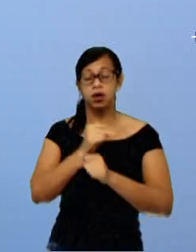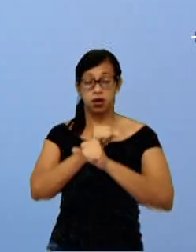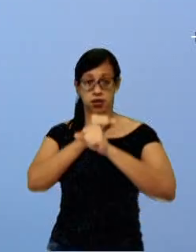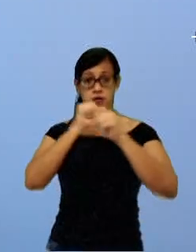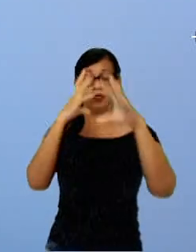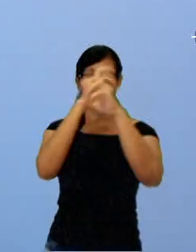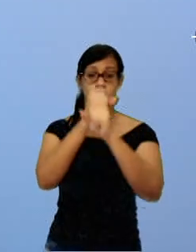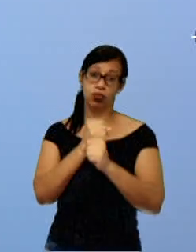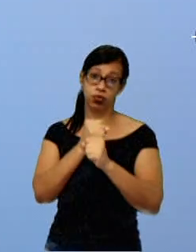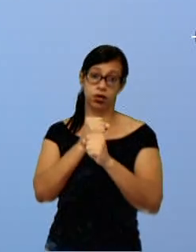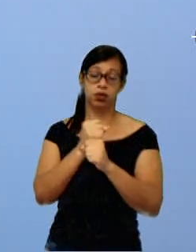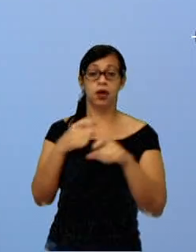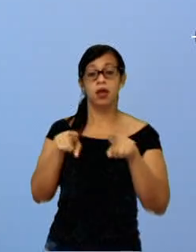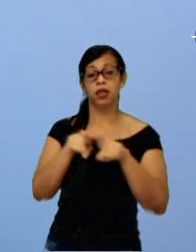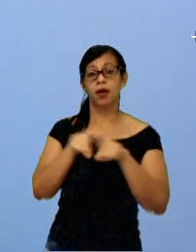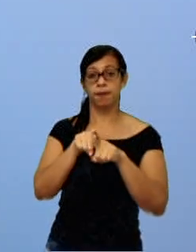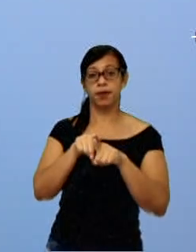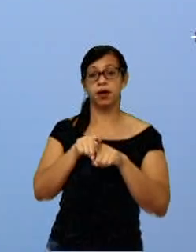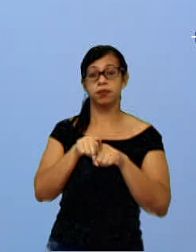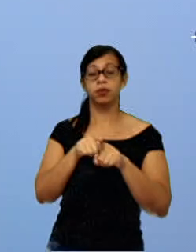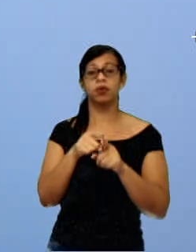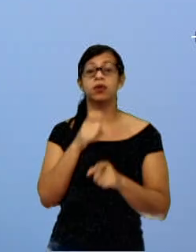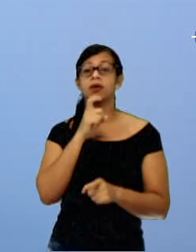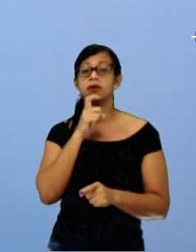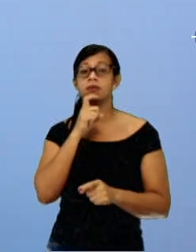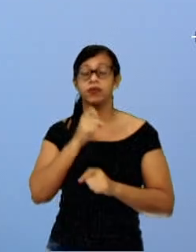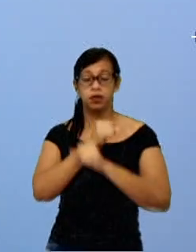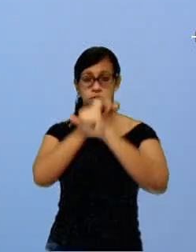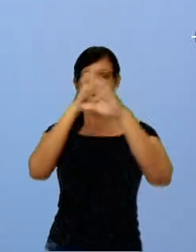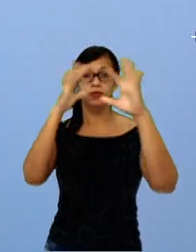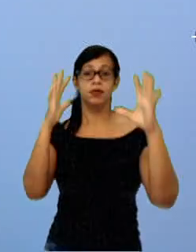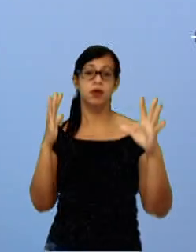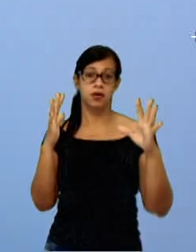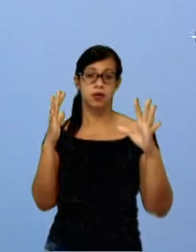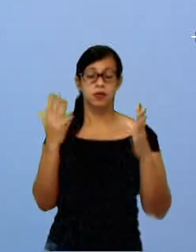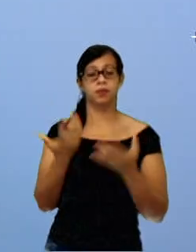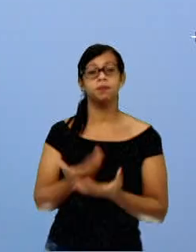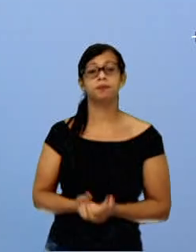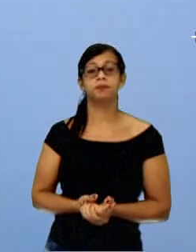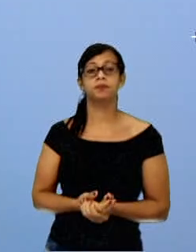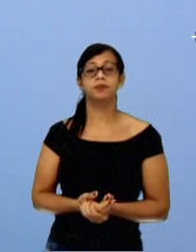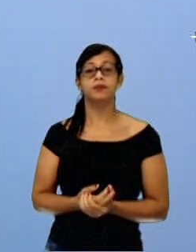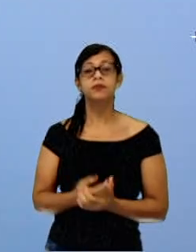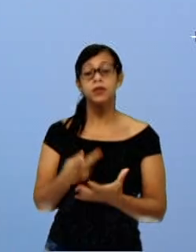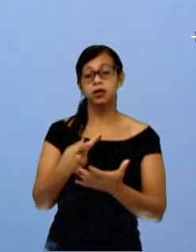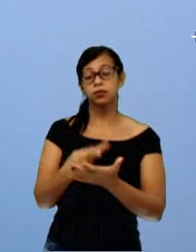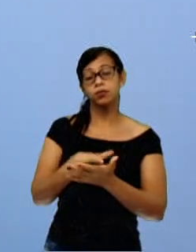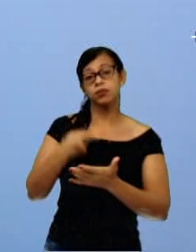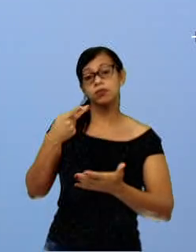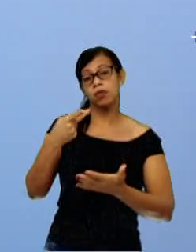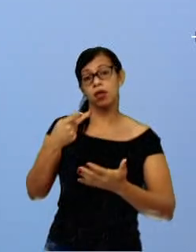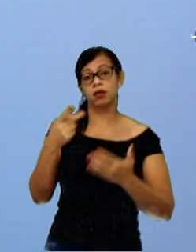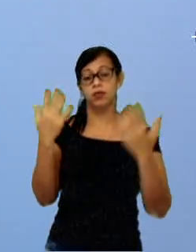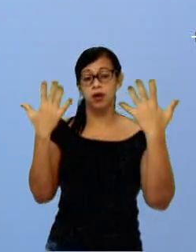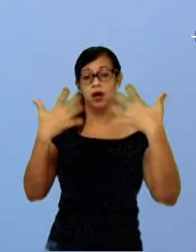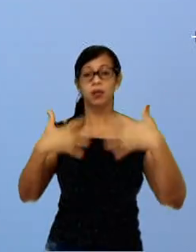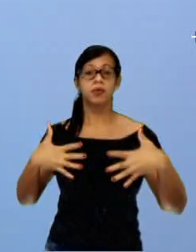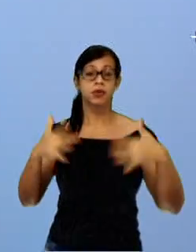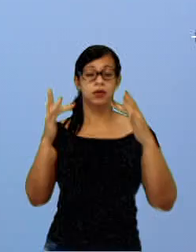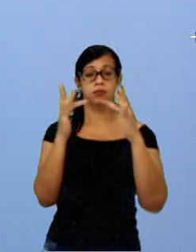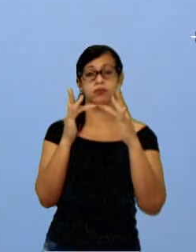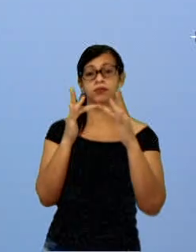do vermelho é o verde. Então, quando dá harmonia, né? Acontece quando as cores do círculo são combinadas,